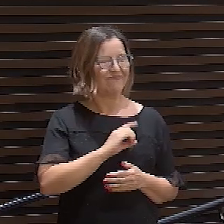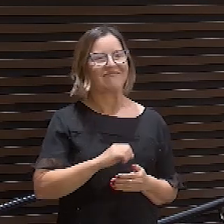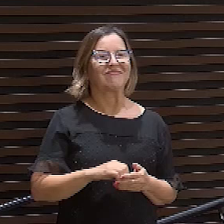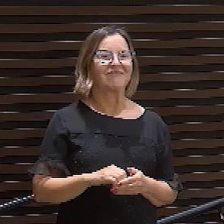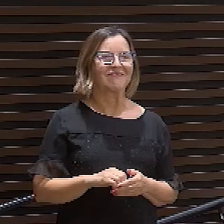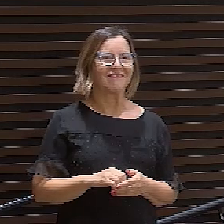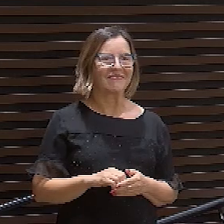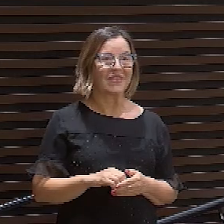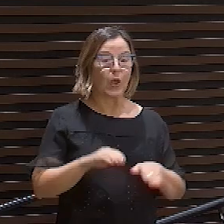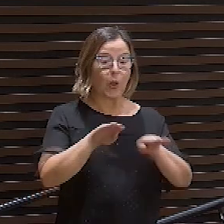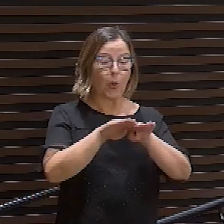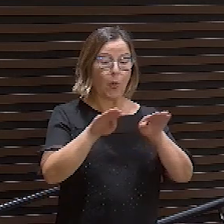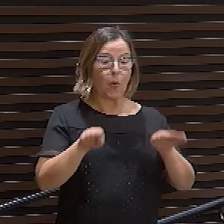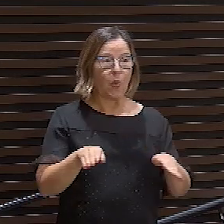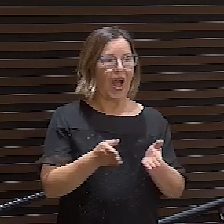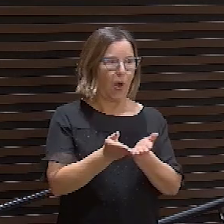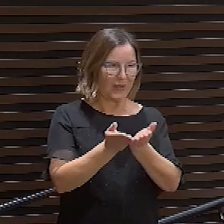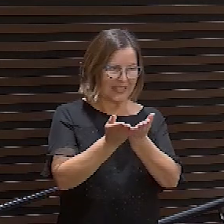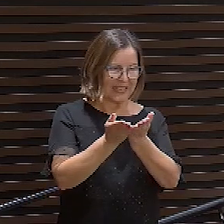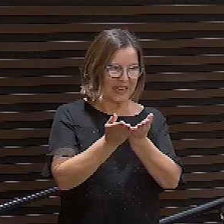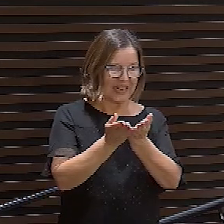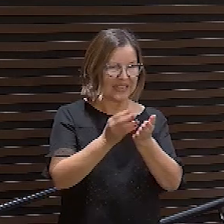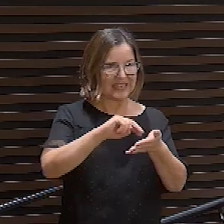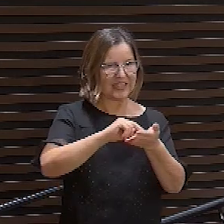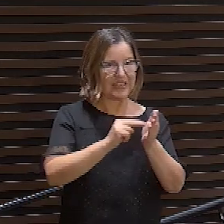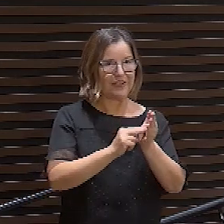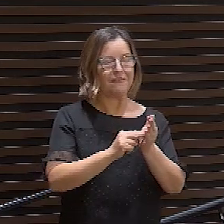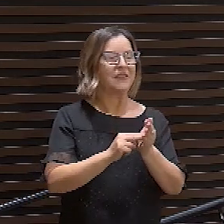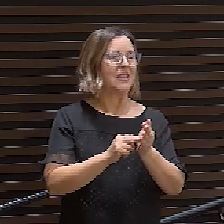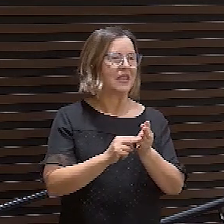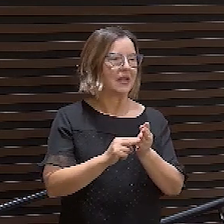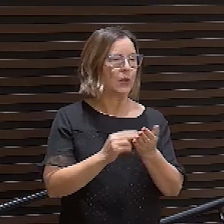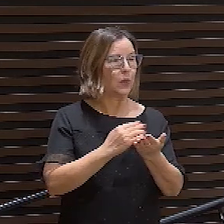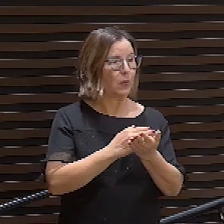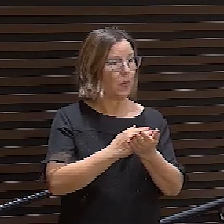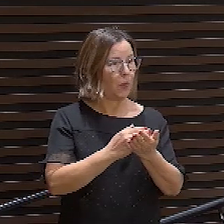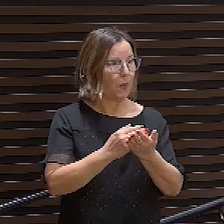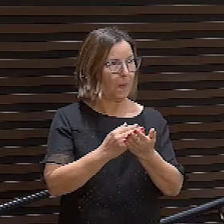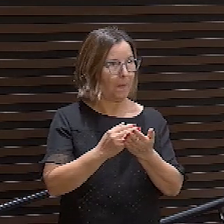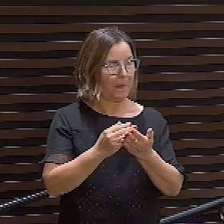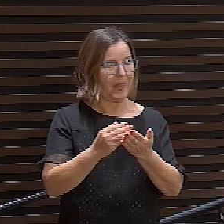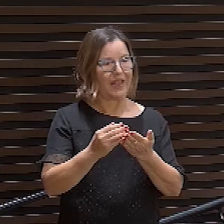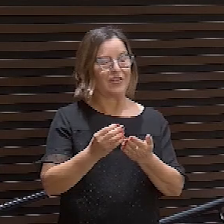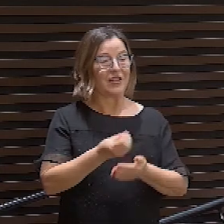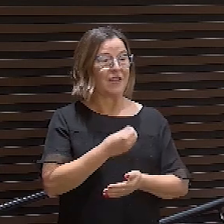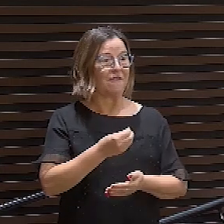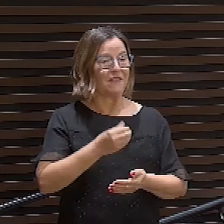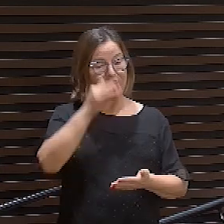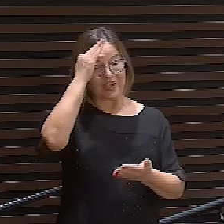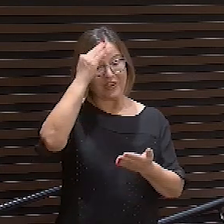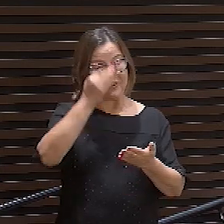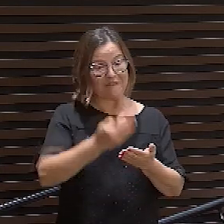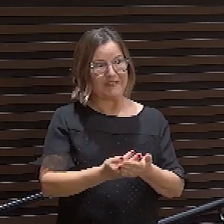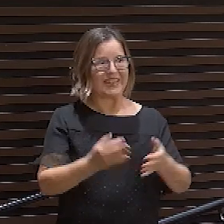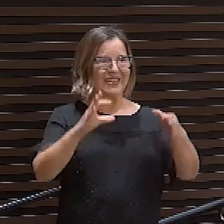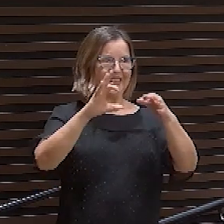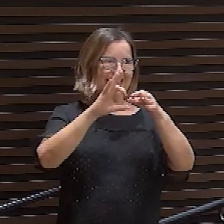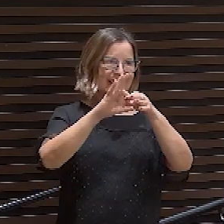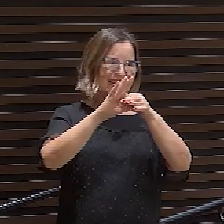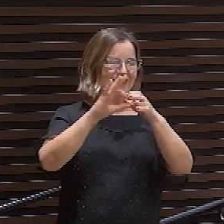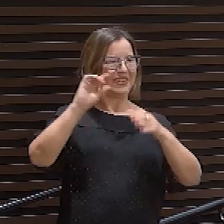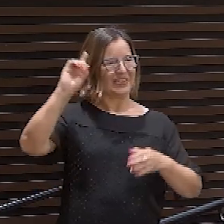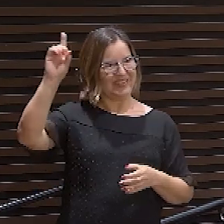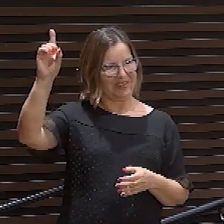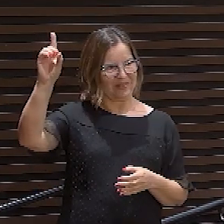altar representa o início da jornada de fé e a aliança com Deus. Ali começa